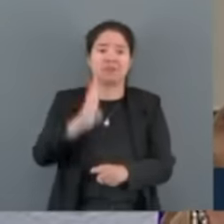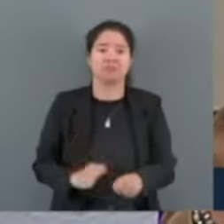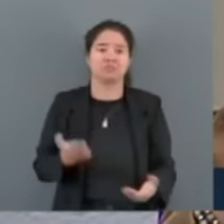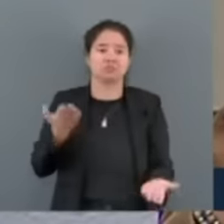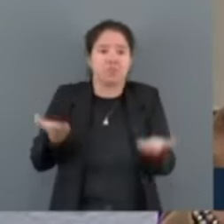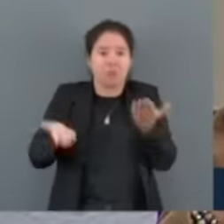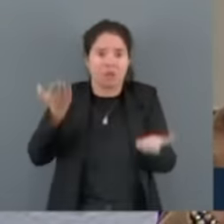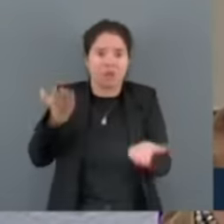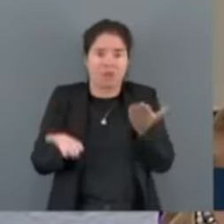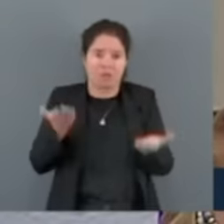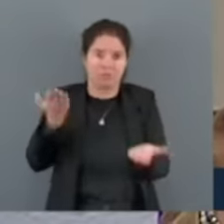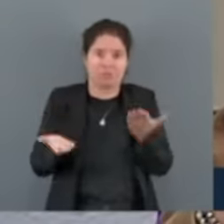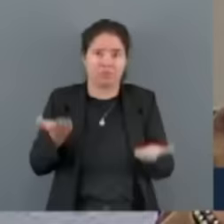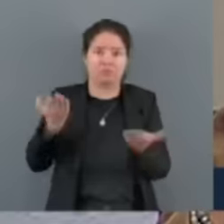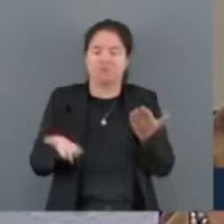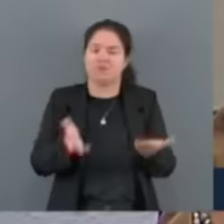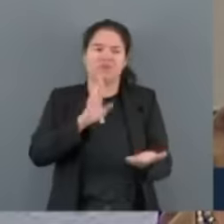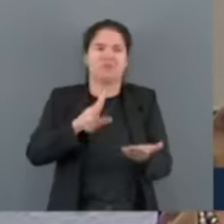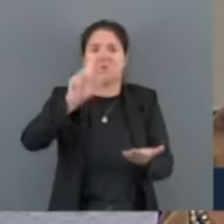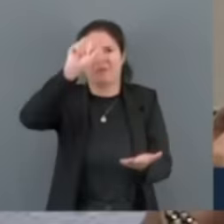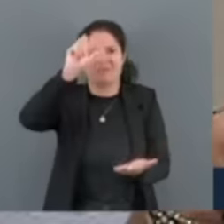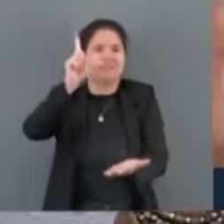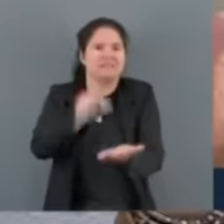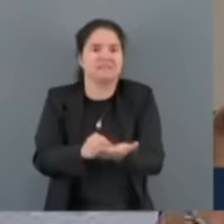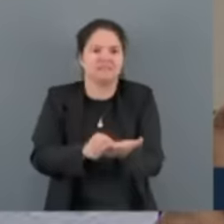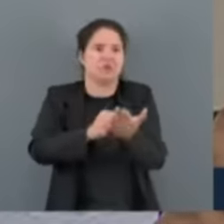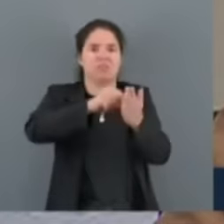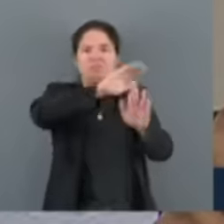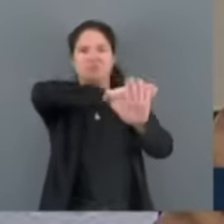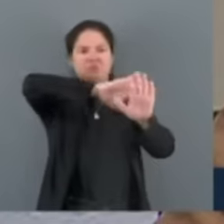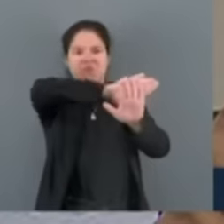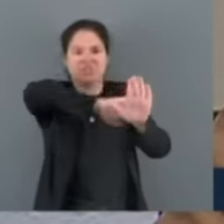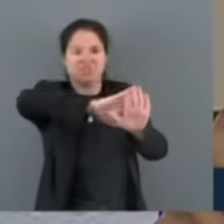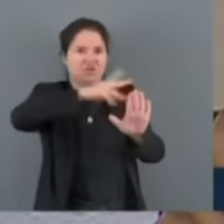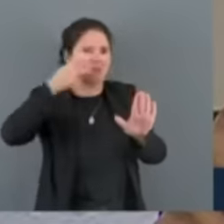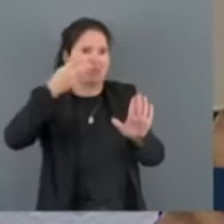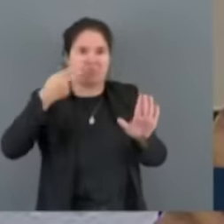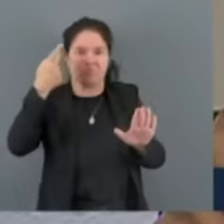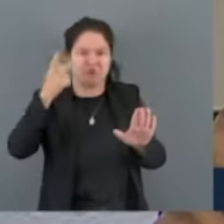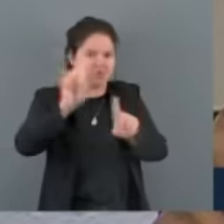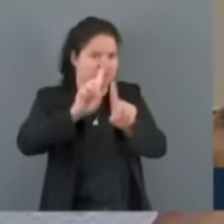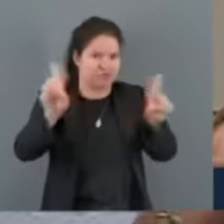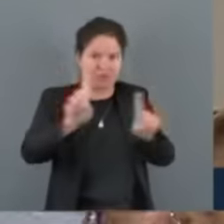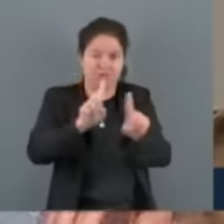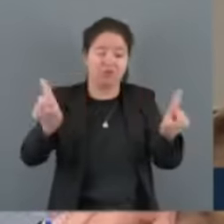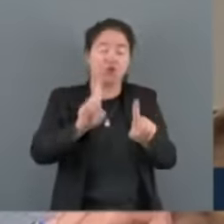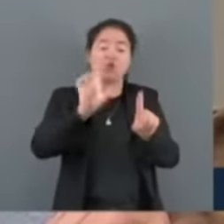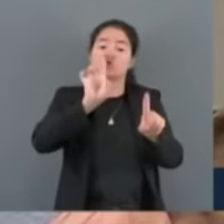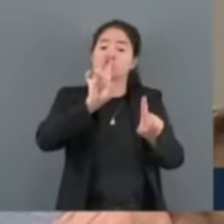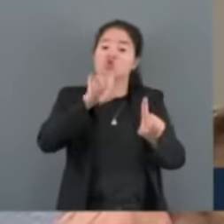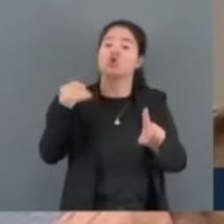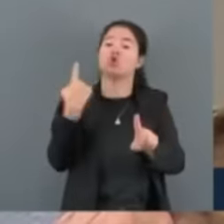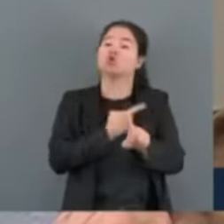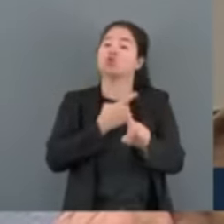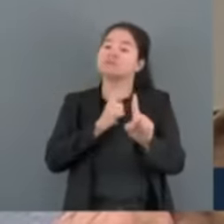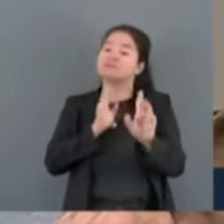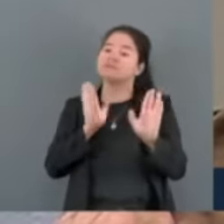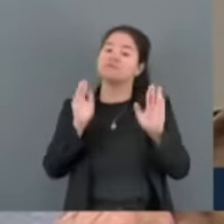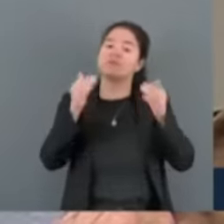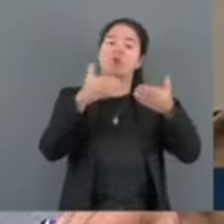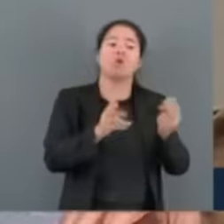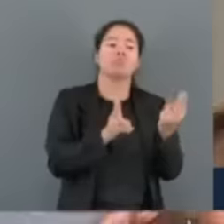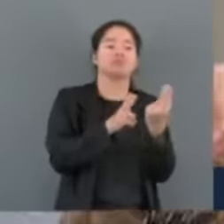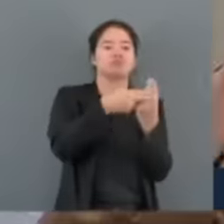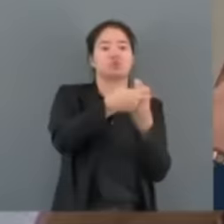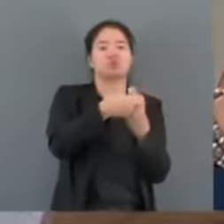se deu por critério político ideológico, apenas a grande política do SUS, da saúde e da qualidade de vida da nossa